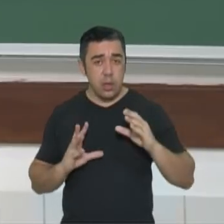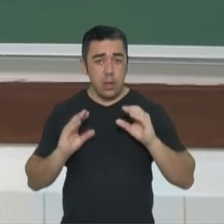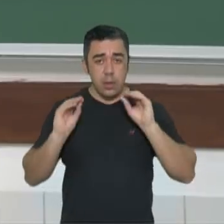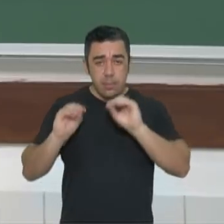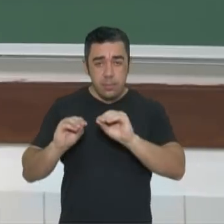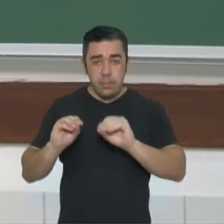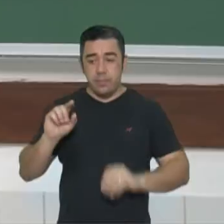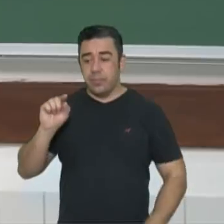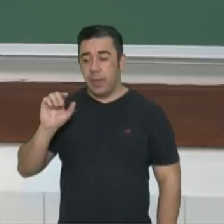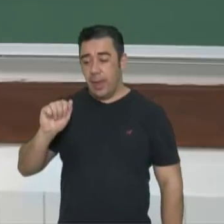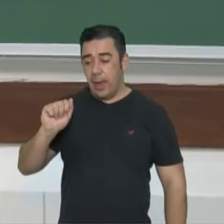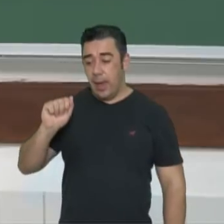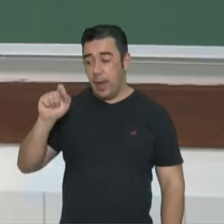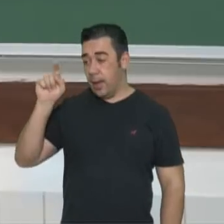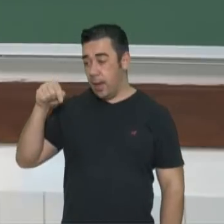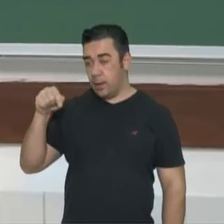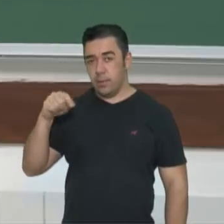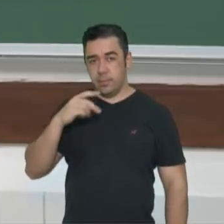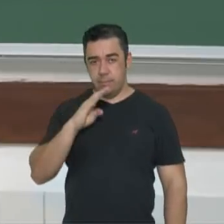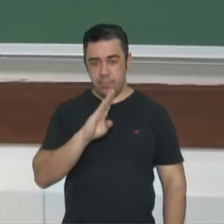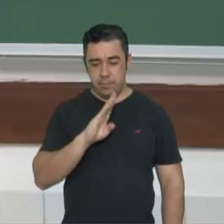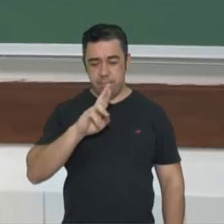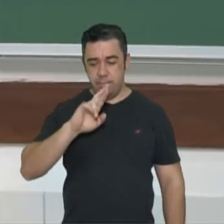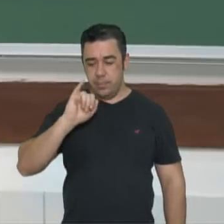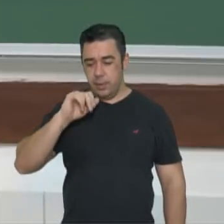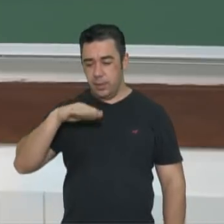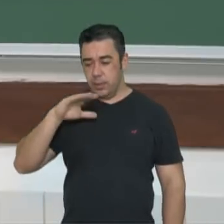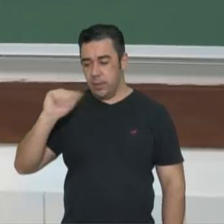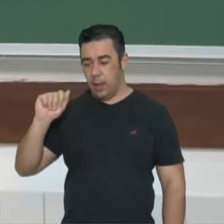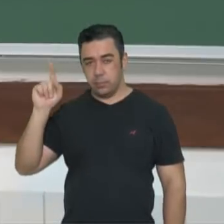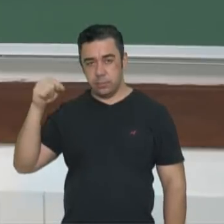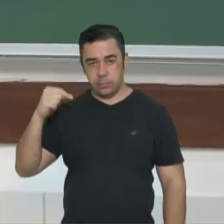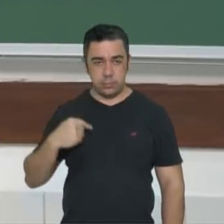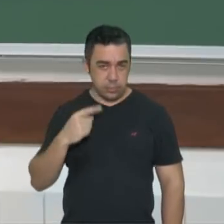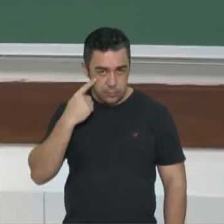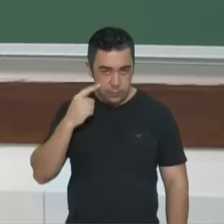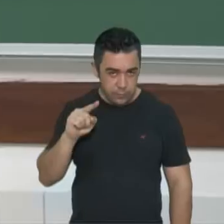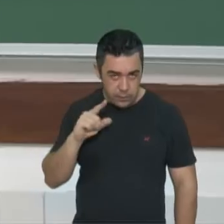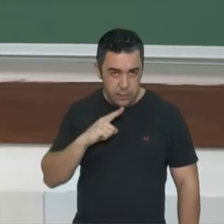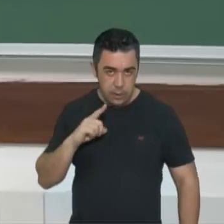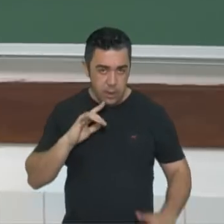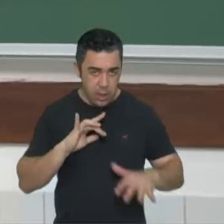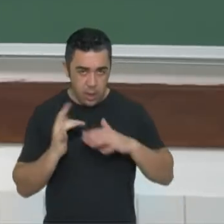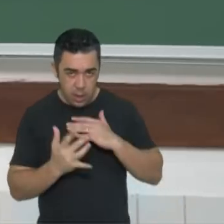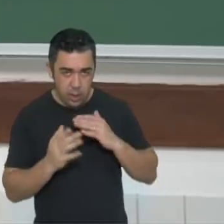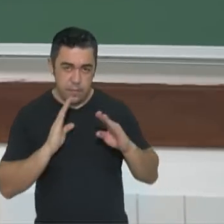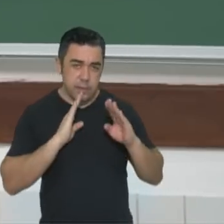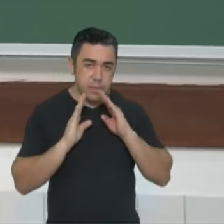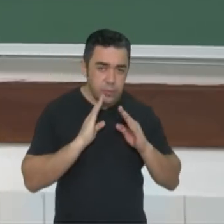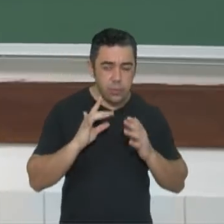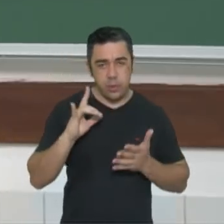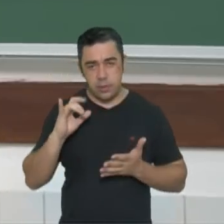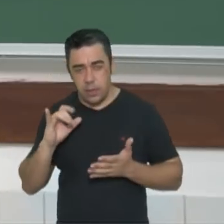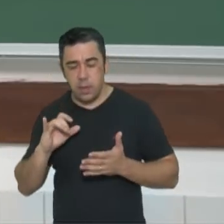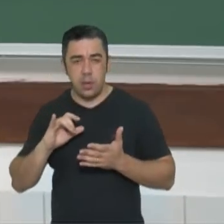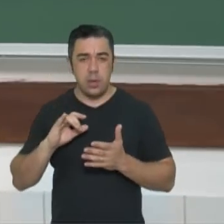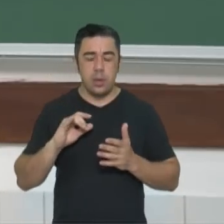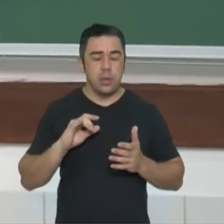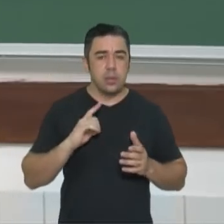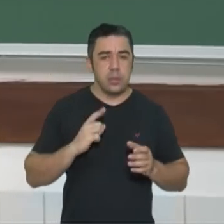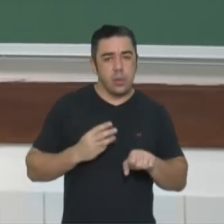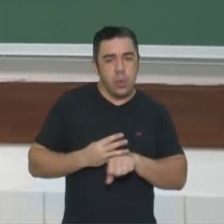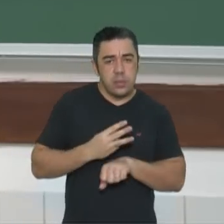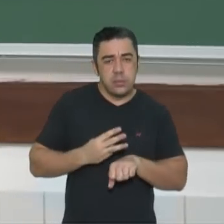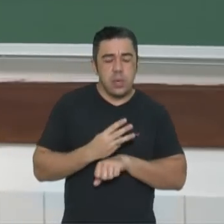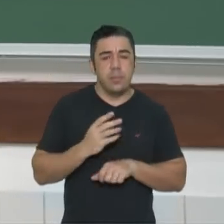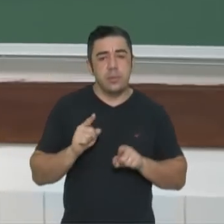acento, brincar. Se vocês um dia usarem as redes sociais, as mídias sociais, digamos assim, Facebook, WhatsApp, se você colocar esses